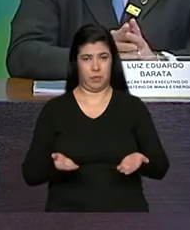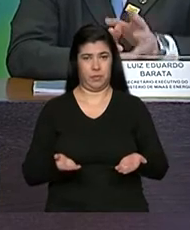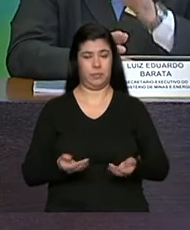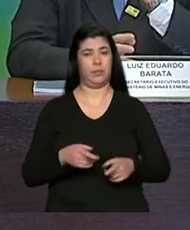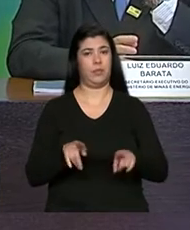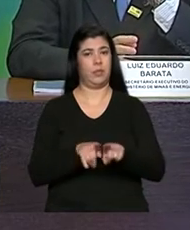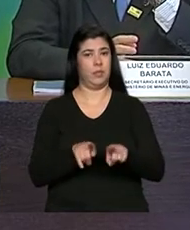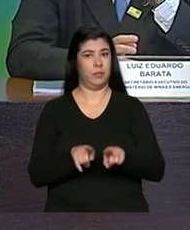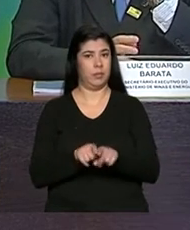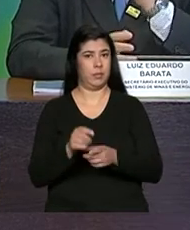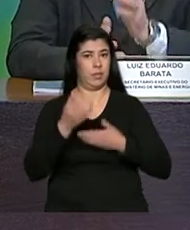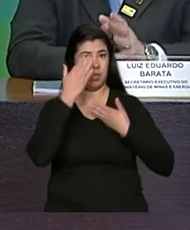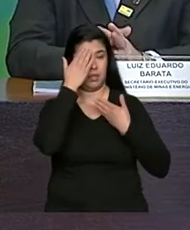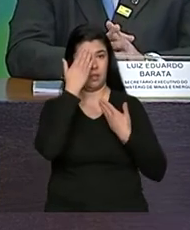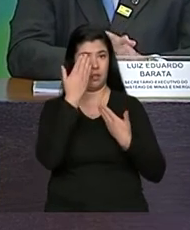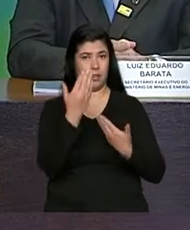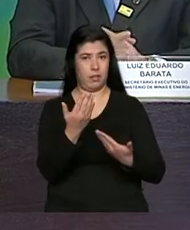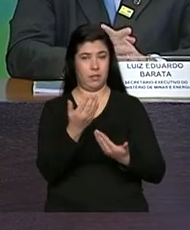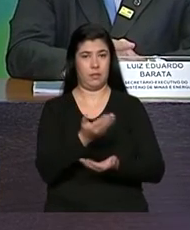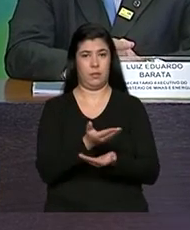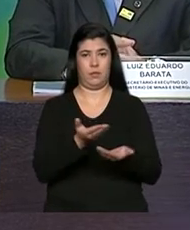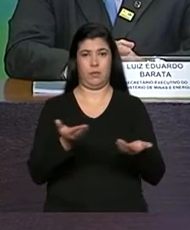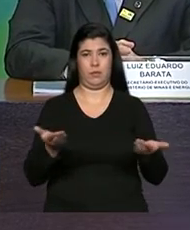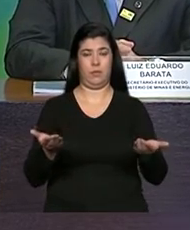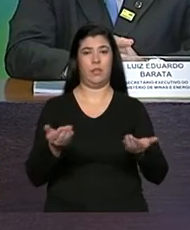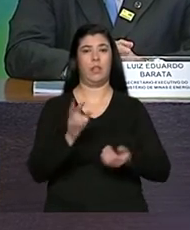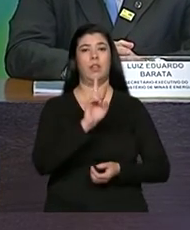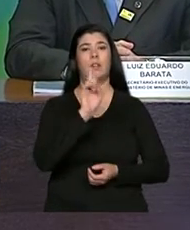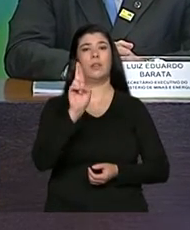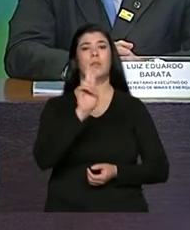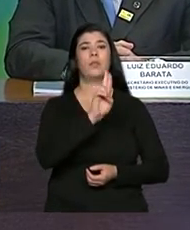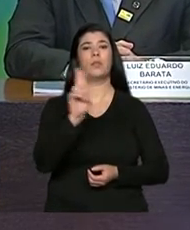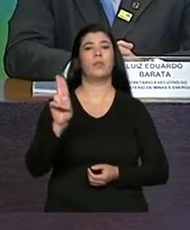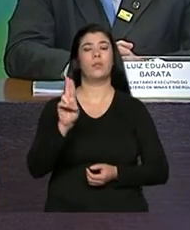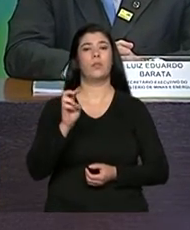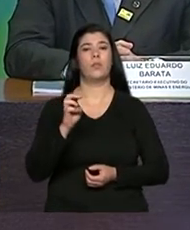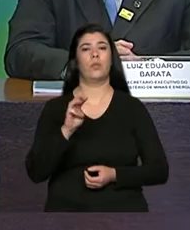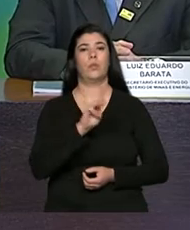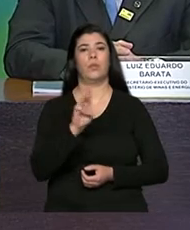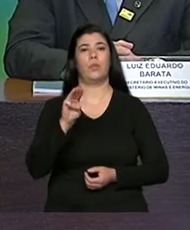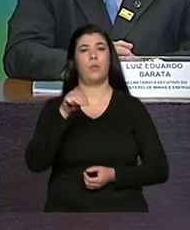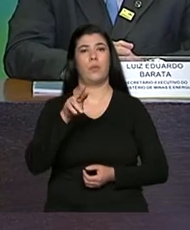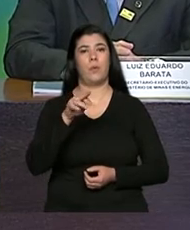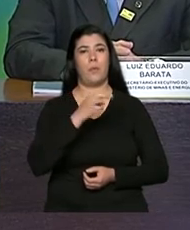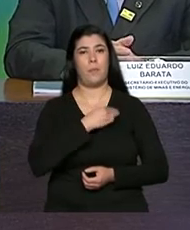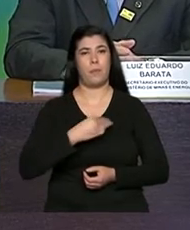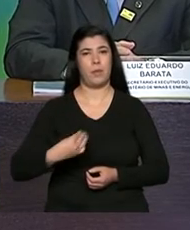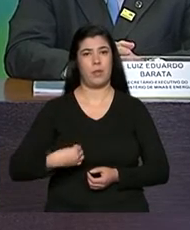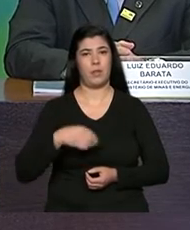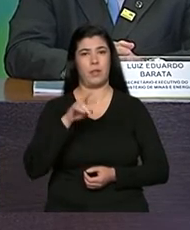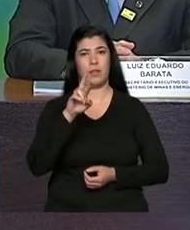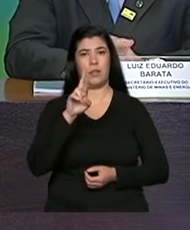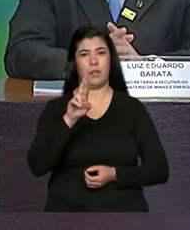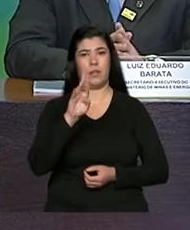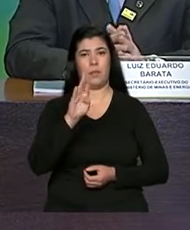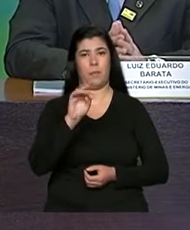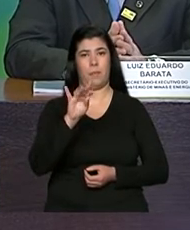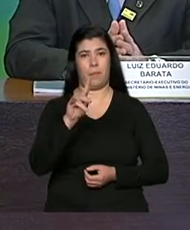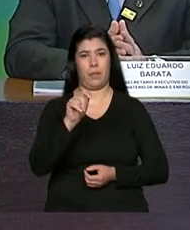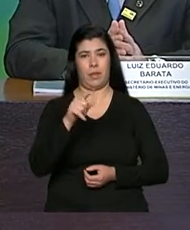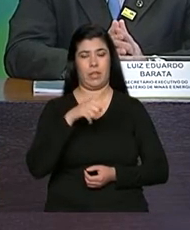agradecer aqui em nome do barata e do tomás tinha todos os companheiros do setor elétrico que